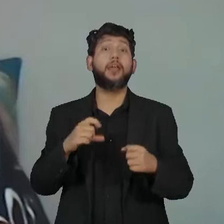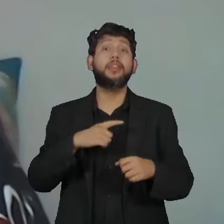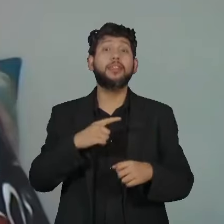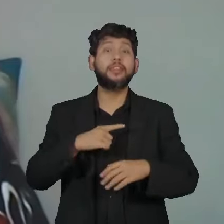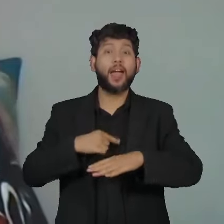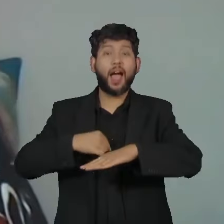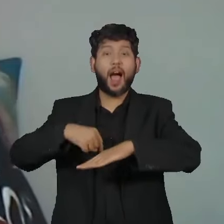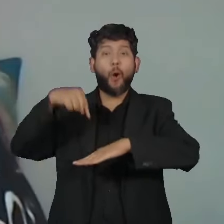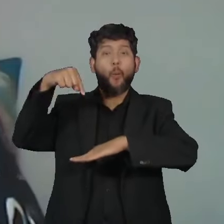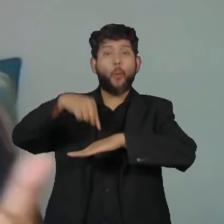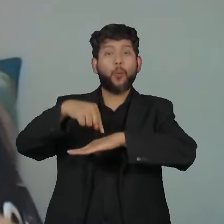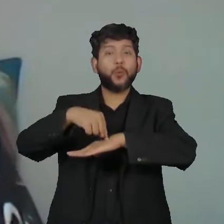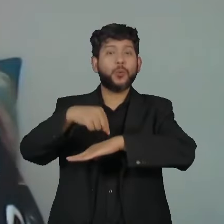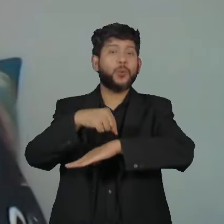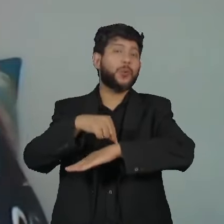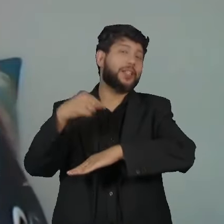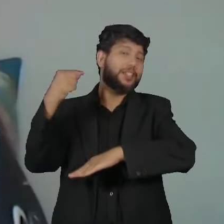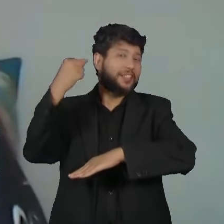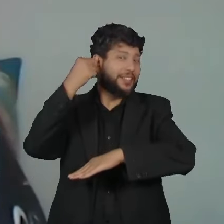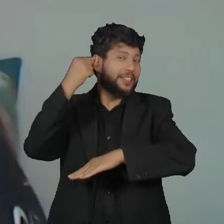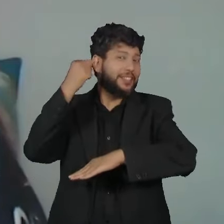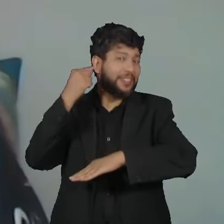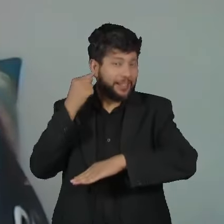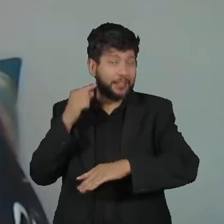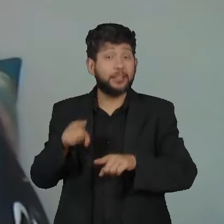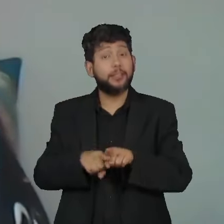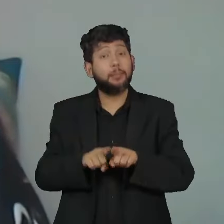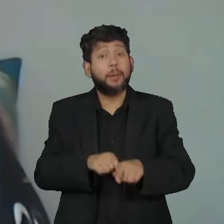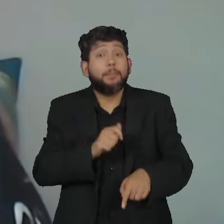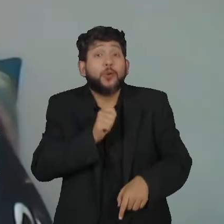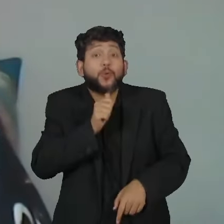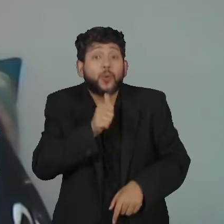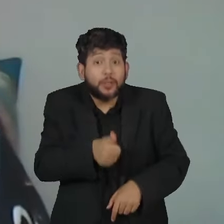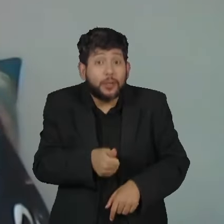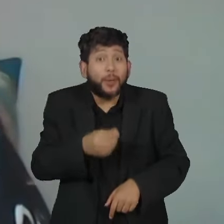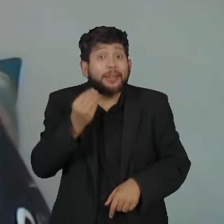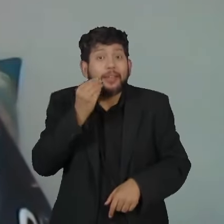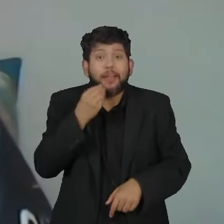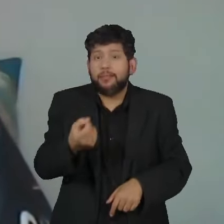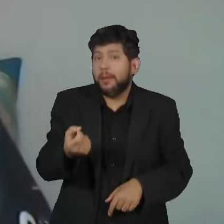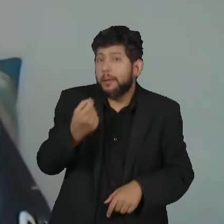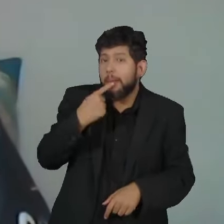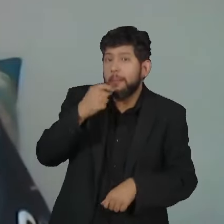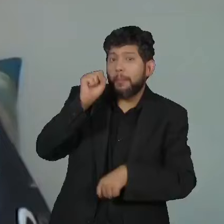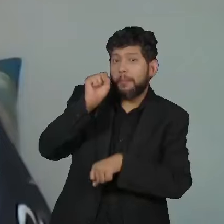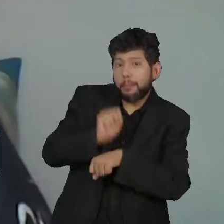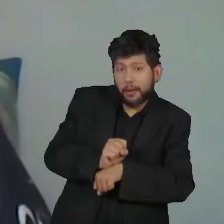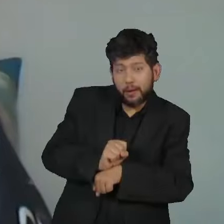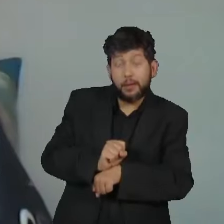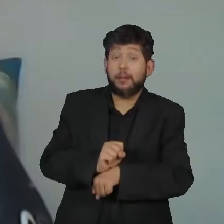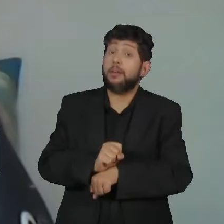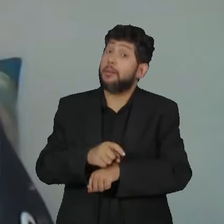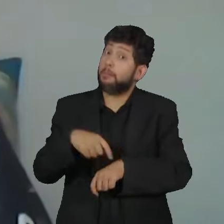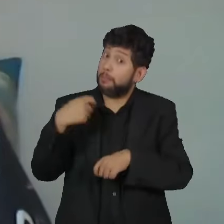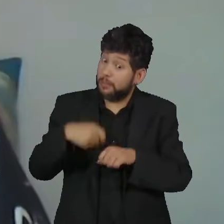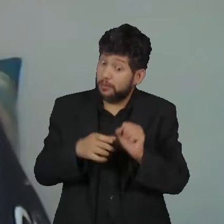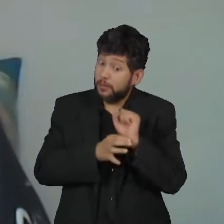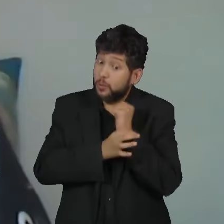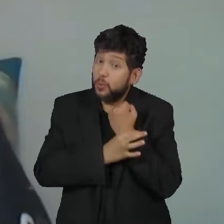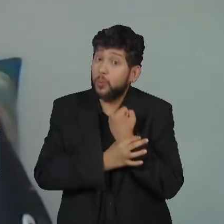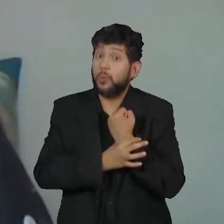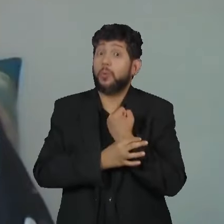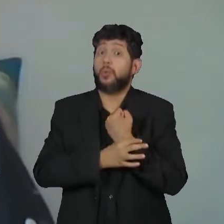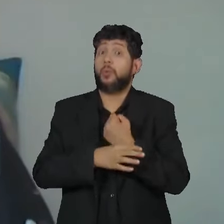acupuntura. E aí nós temos suspensão da menstruação por vários métodos hormonais que pode ser feito de maneira segura